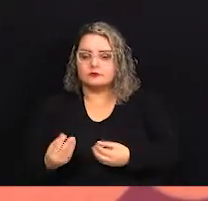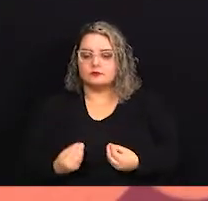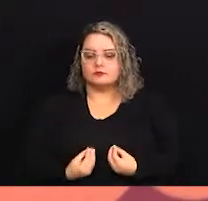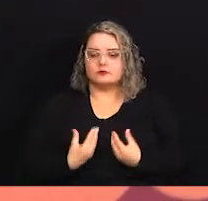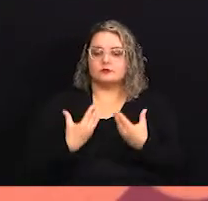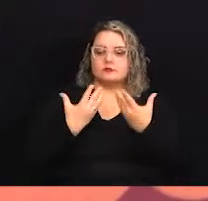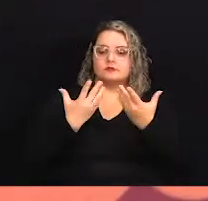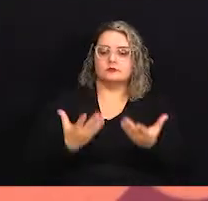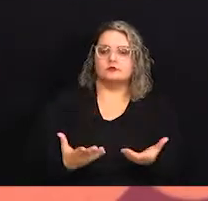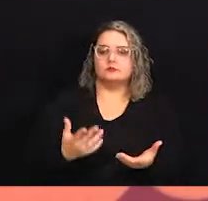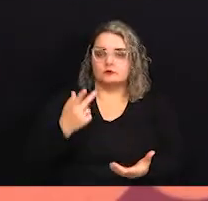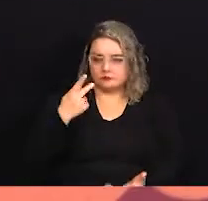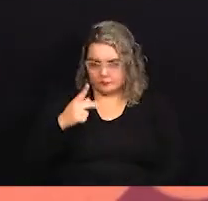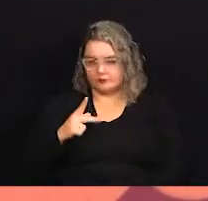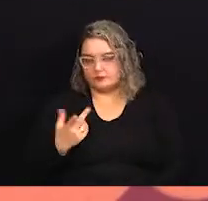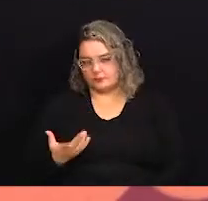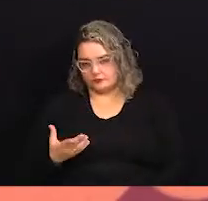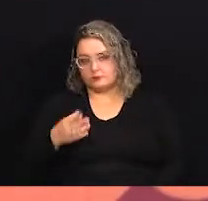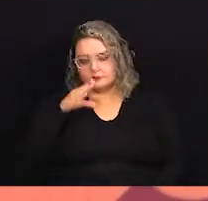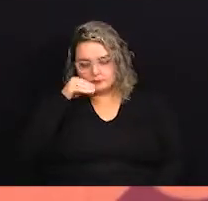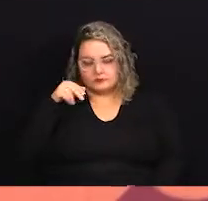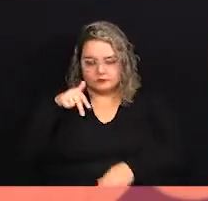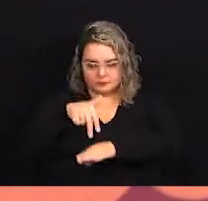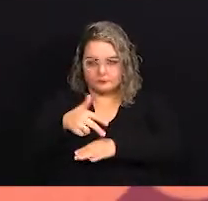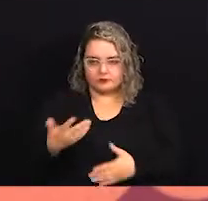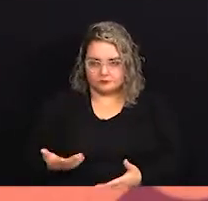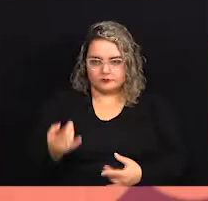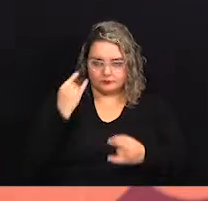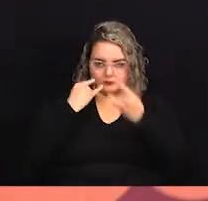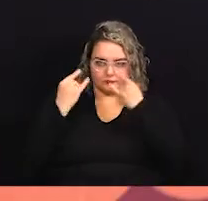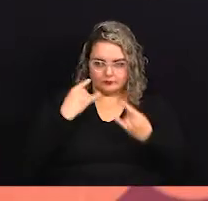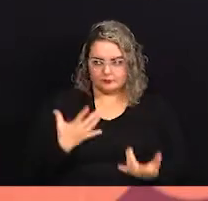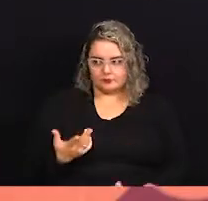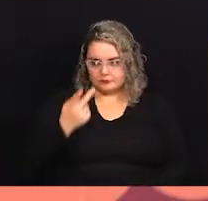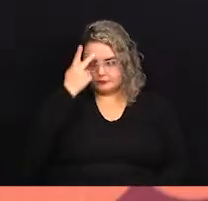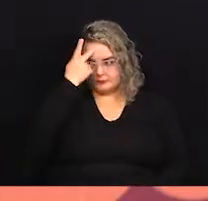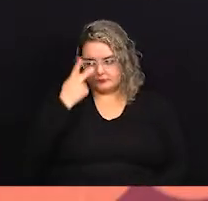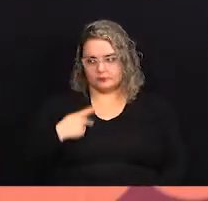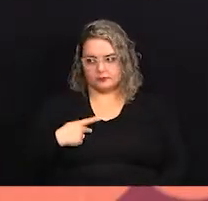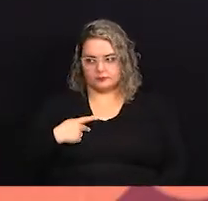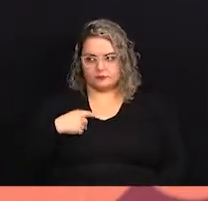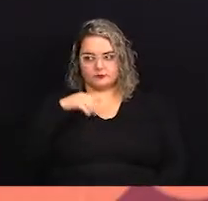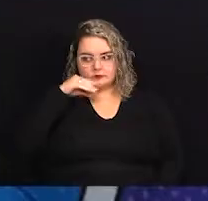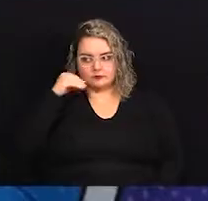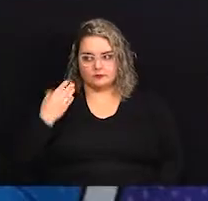para trazer a sua adolescente, né? Então, você se inspirou na sua própria